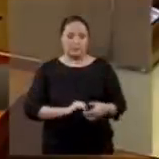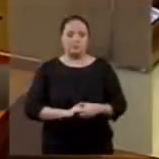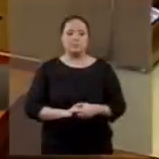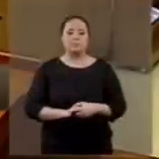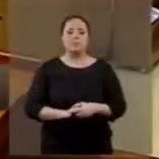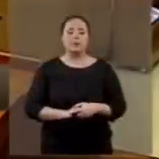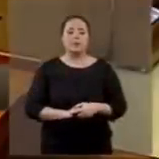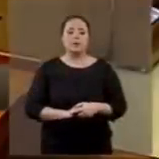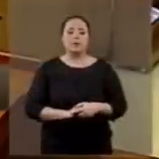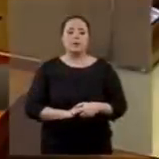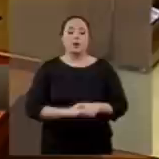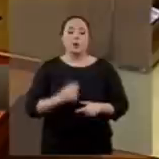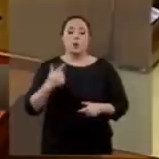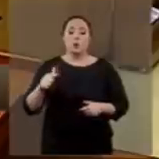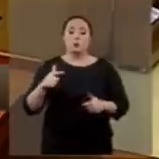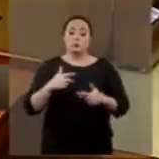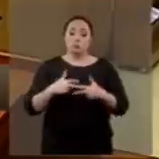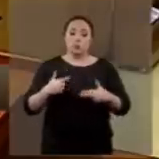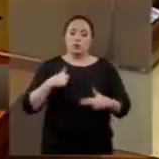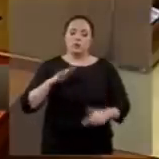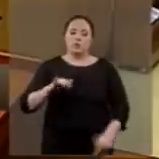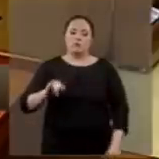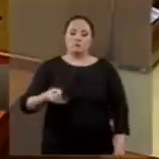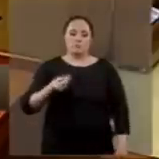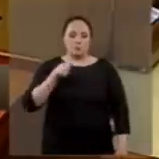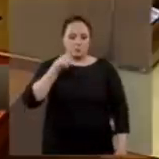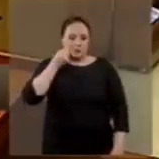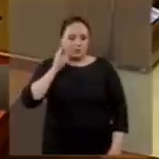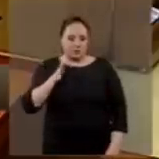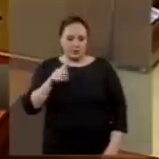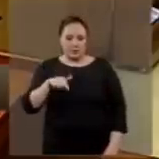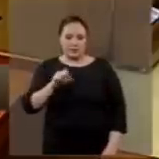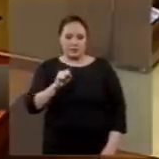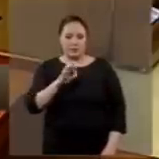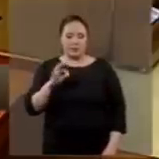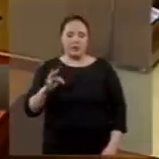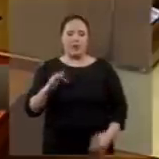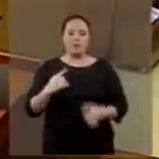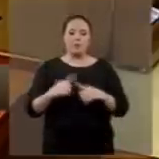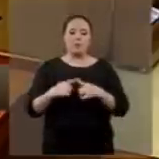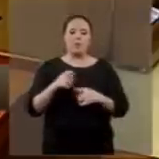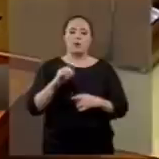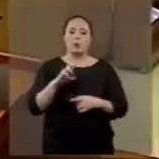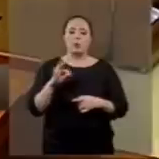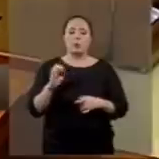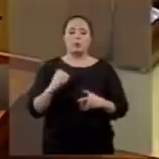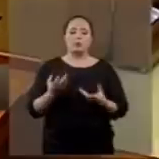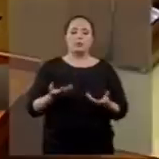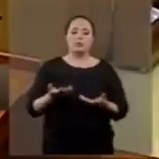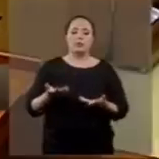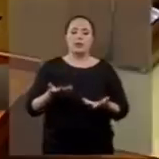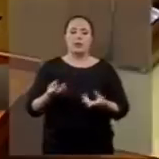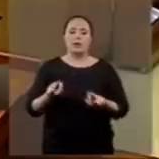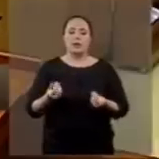mas que eu já tive a oportunidade de ver que a Corte é bastante